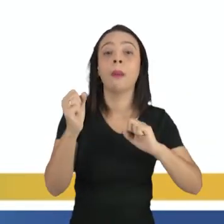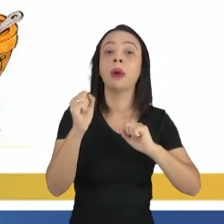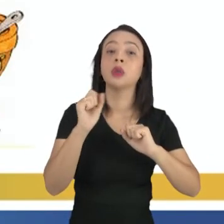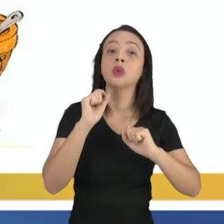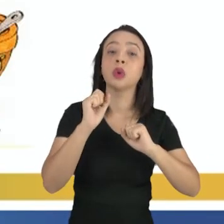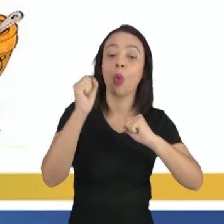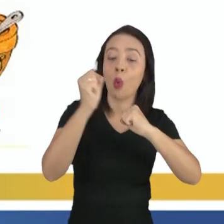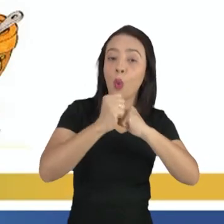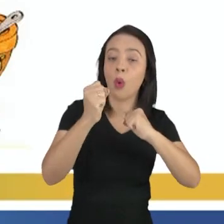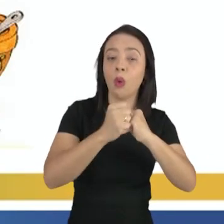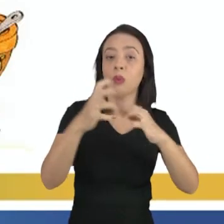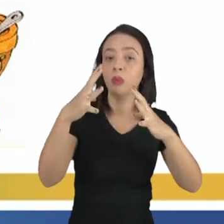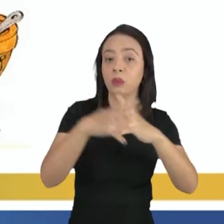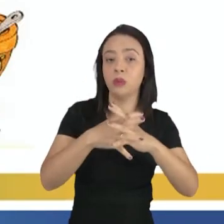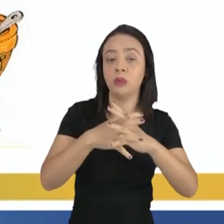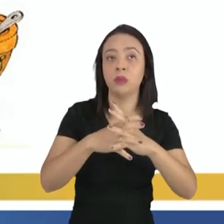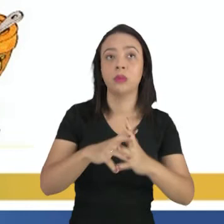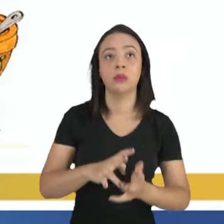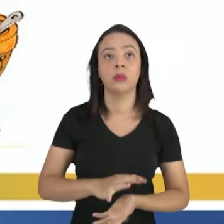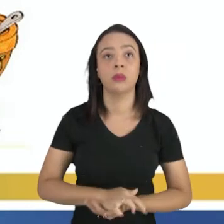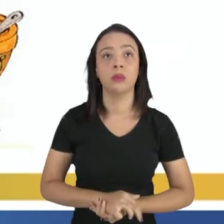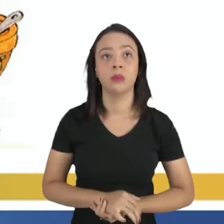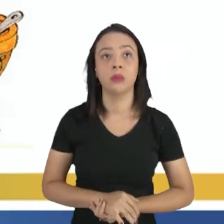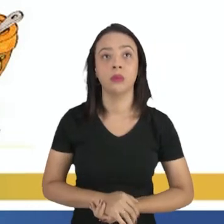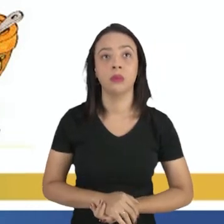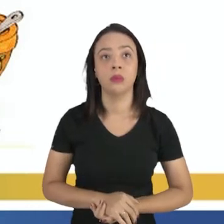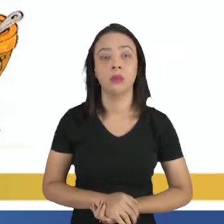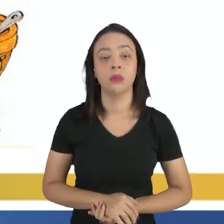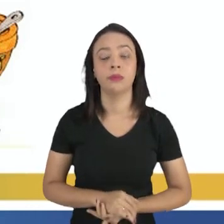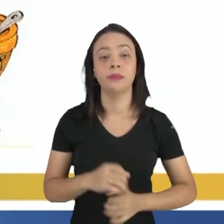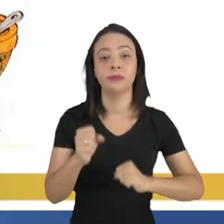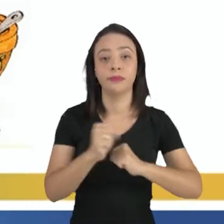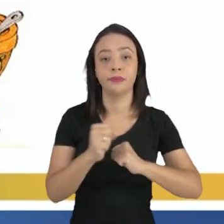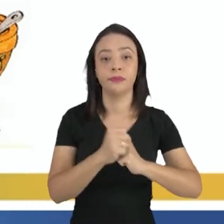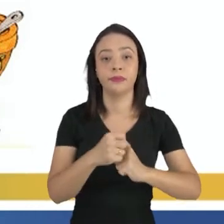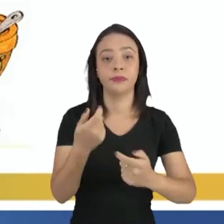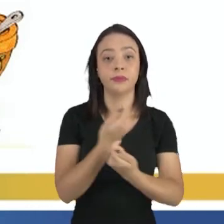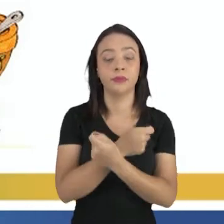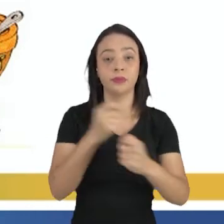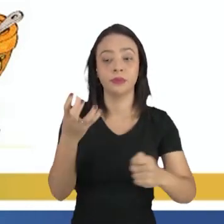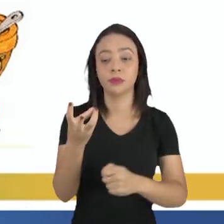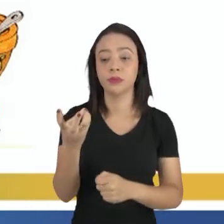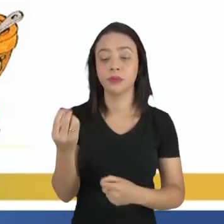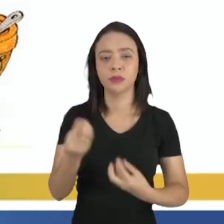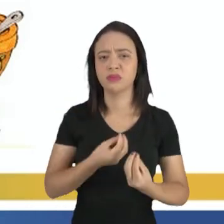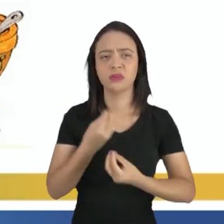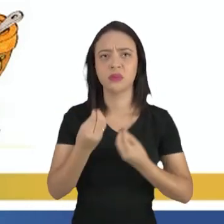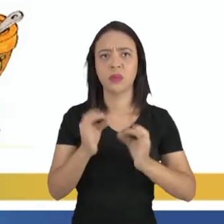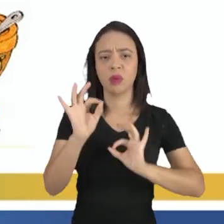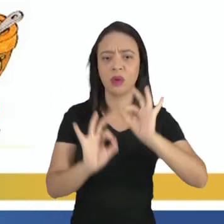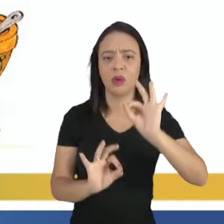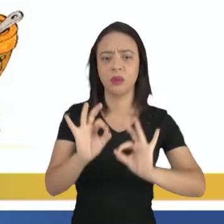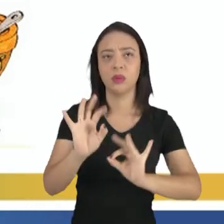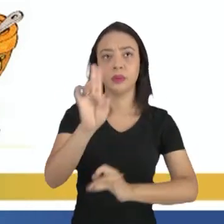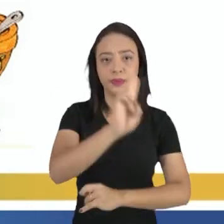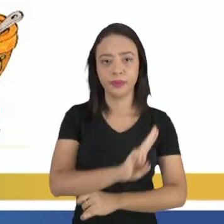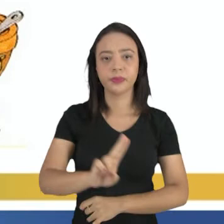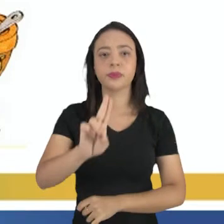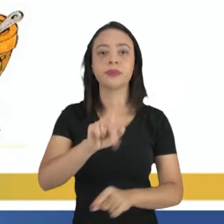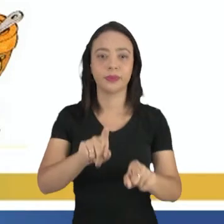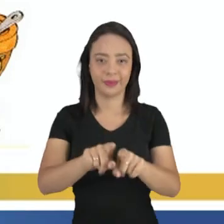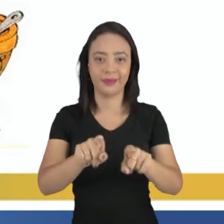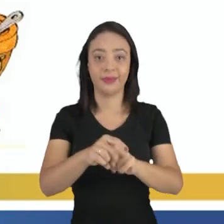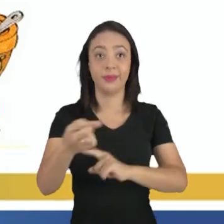ok? Agora, para os substantivos incontáveis, como é que a gente faz? A gente vai usar o